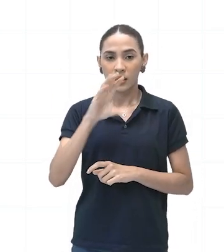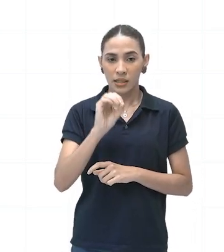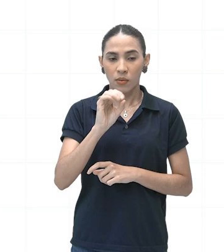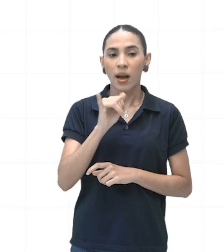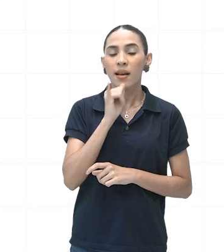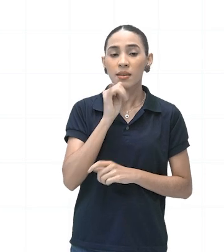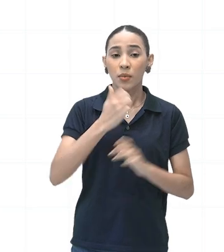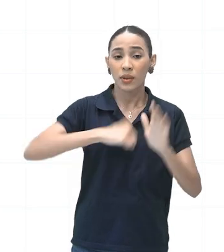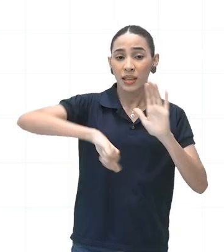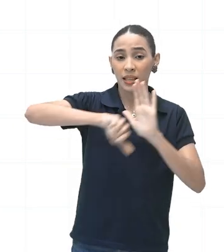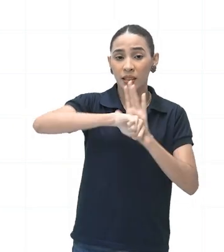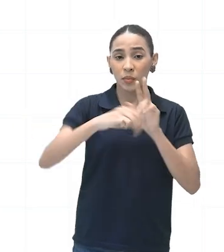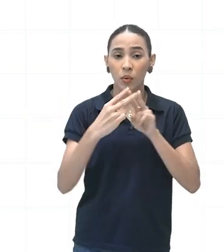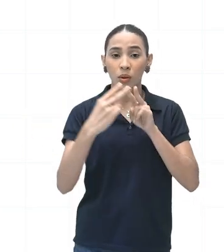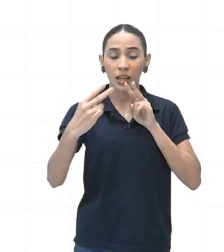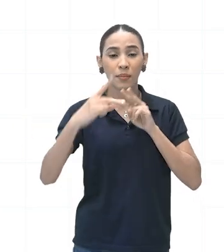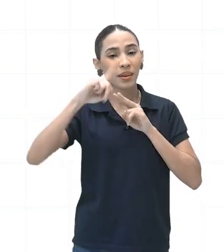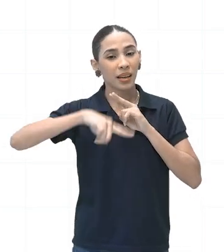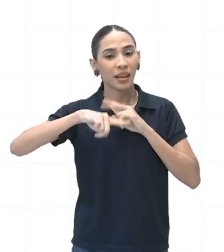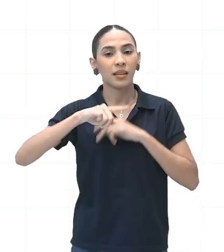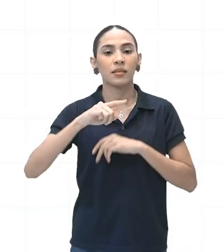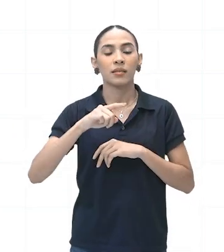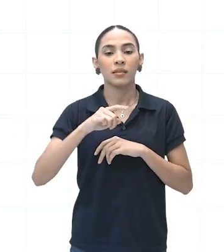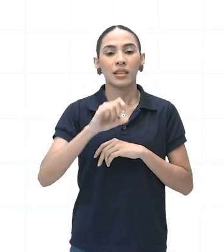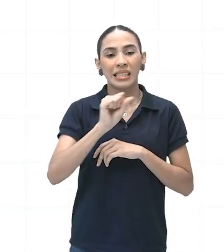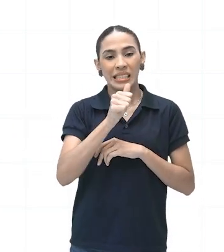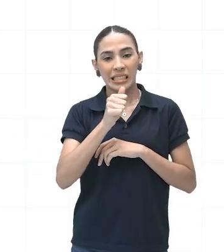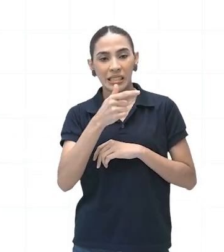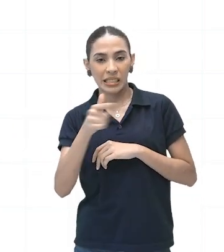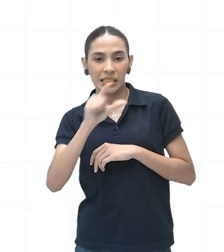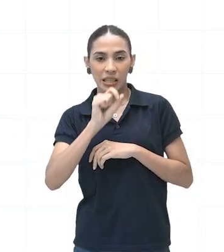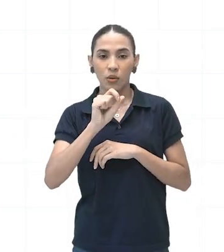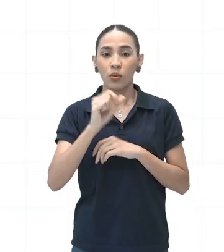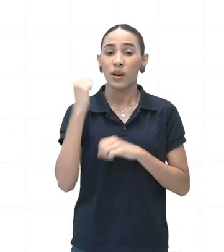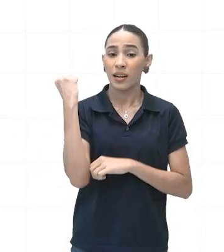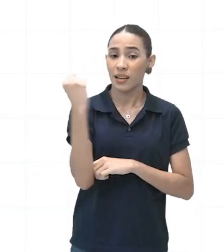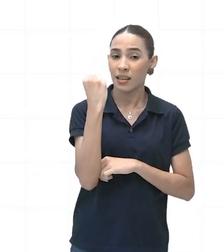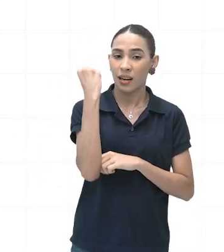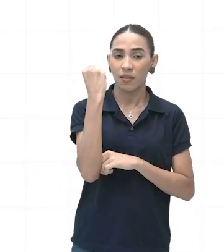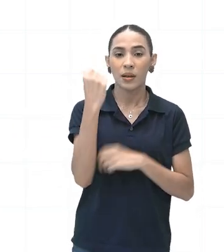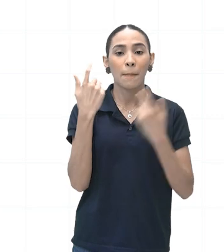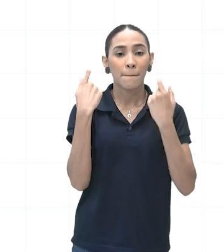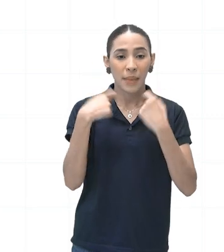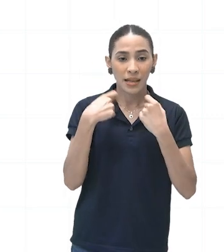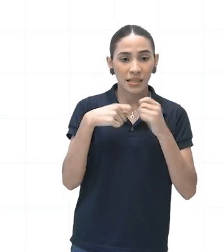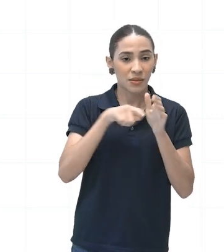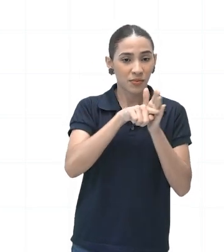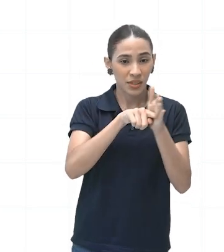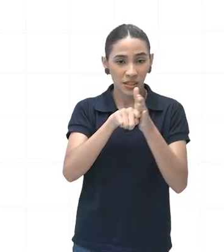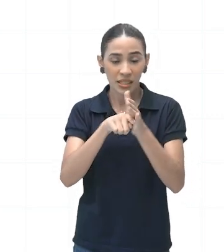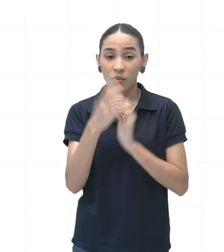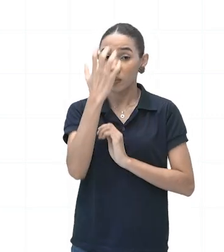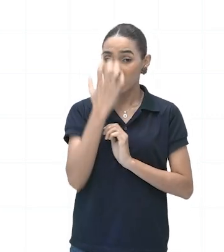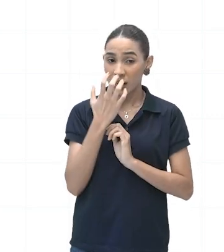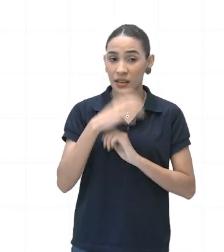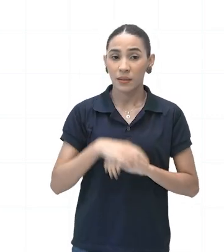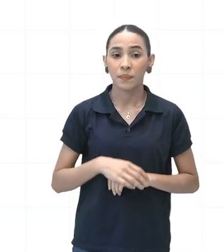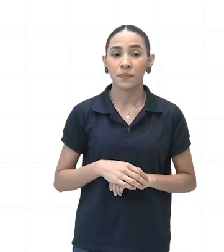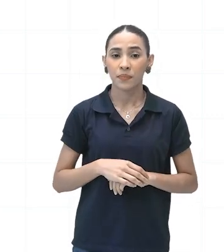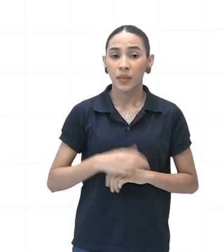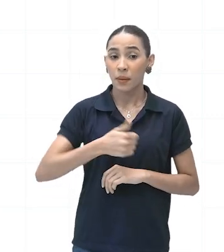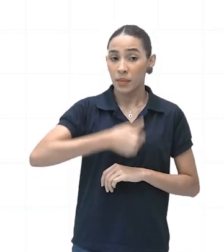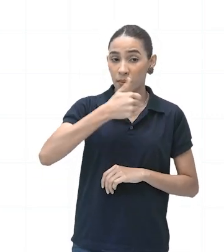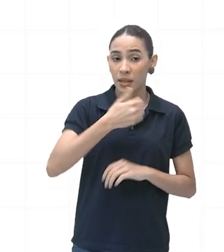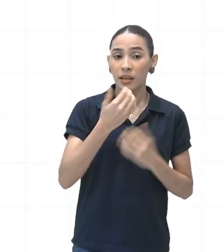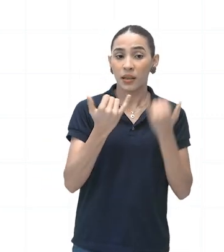os crimes online são graves e precisam de investigação séria. Então observem comigo, eu tenho a